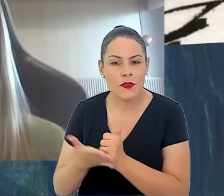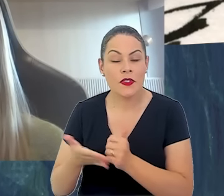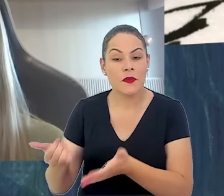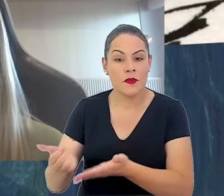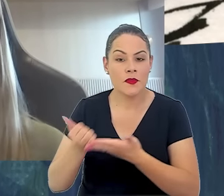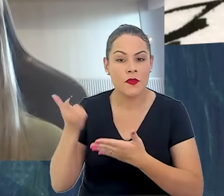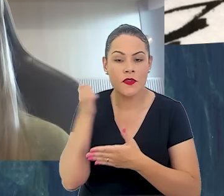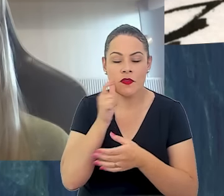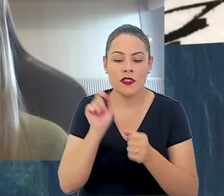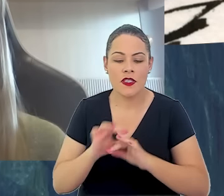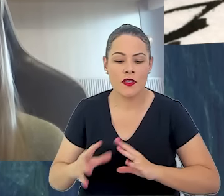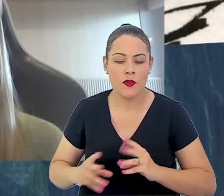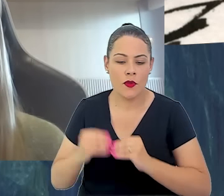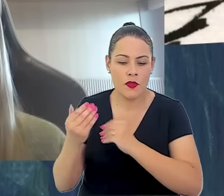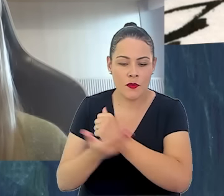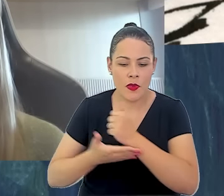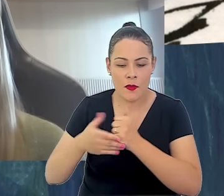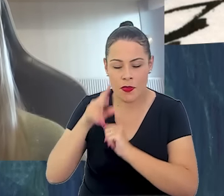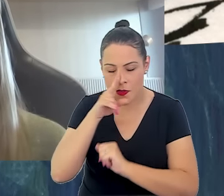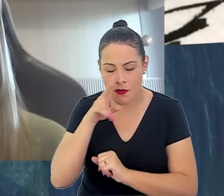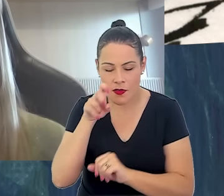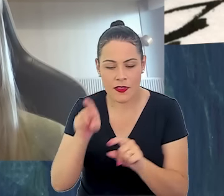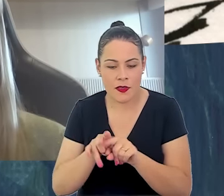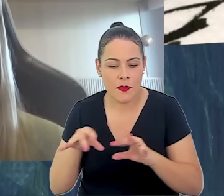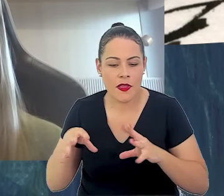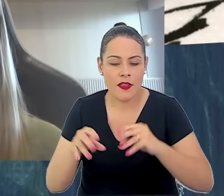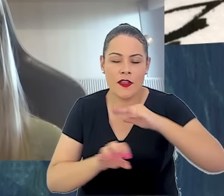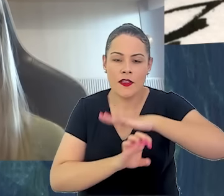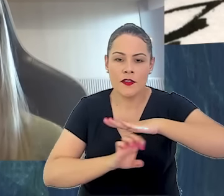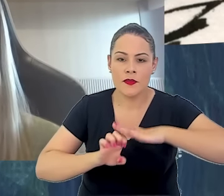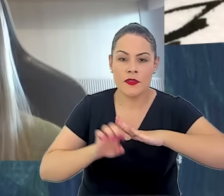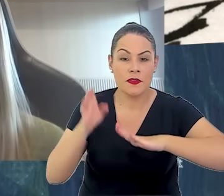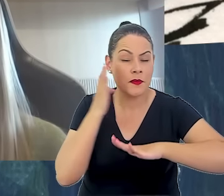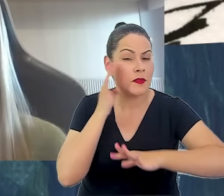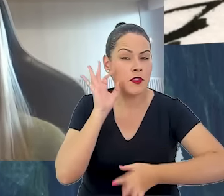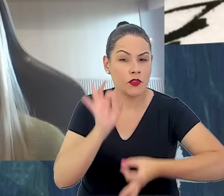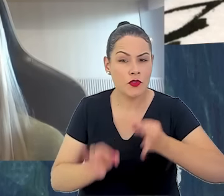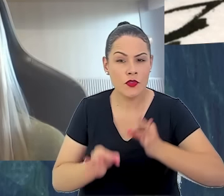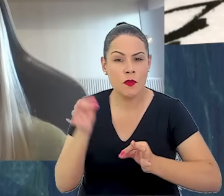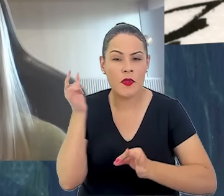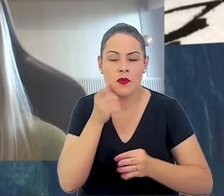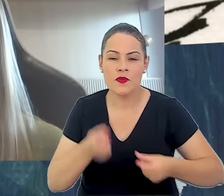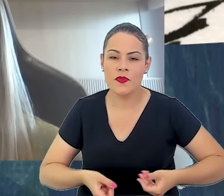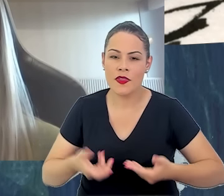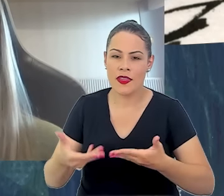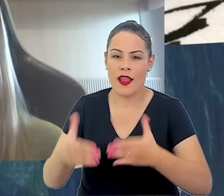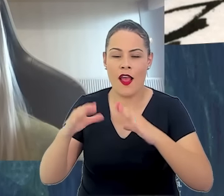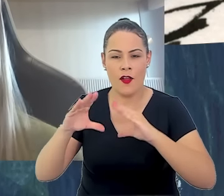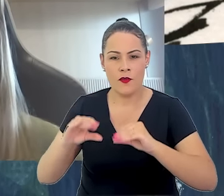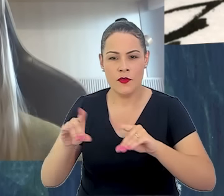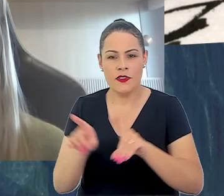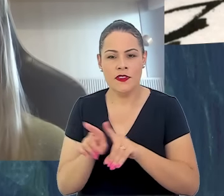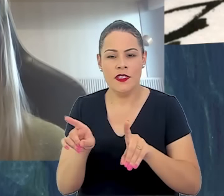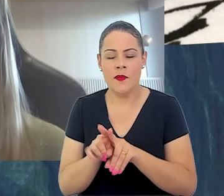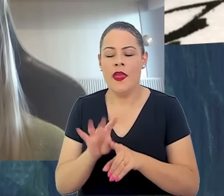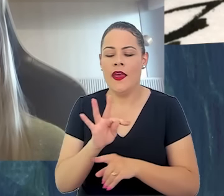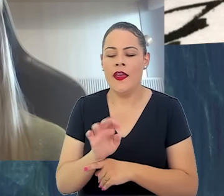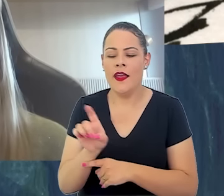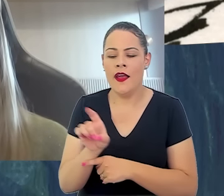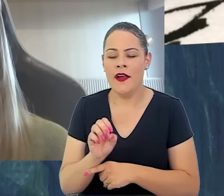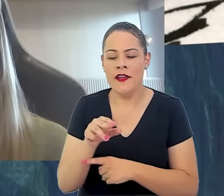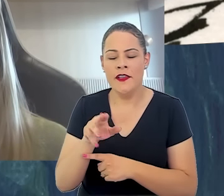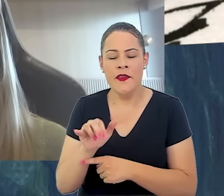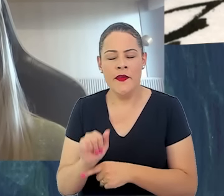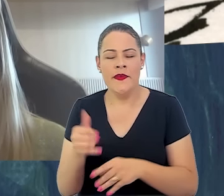ajuda a ter esse arcabouço e toda a estrutura para justamente dar o conforto, a taxonomia, a